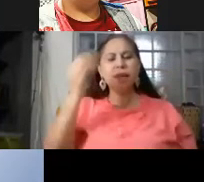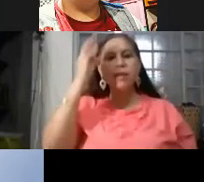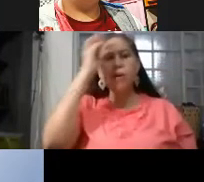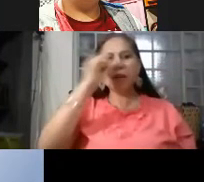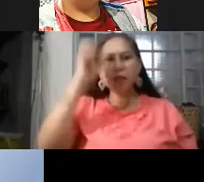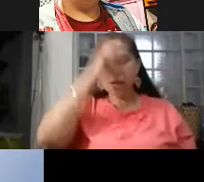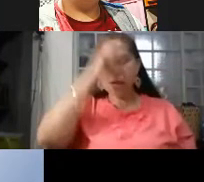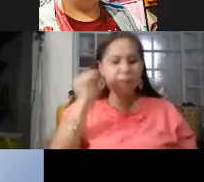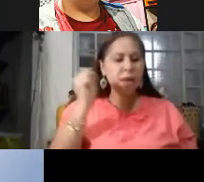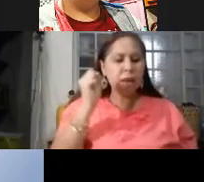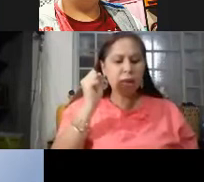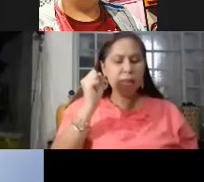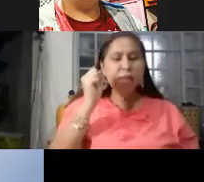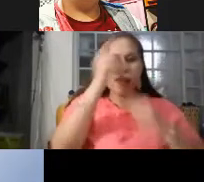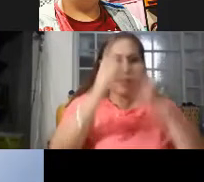Se organizar